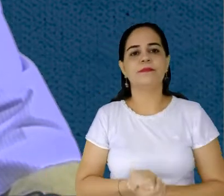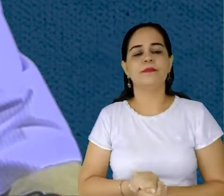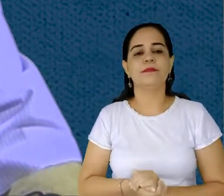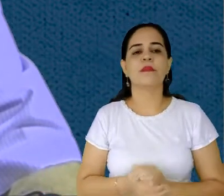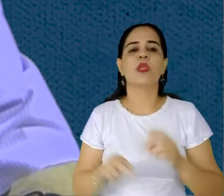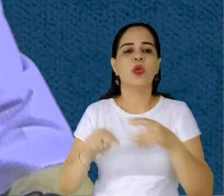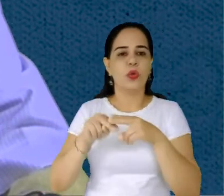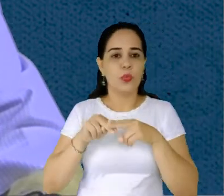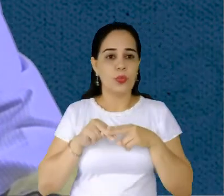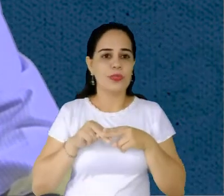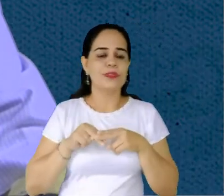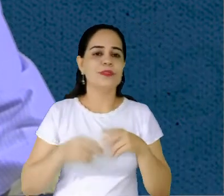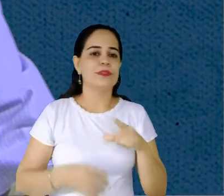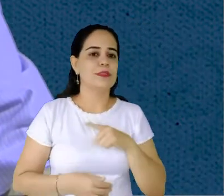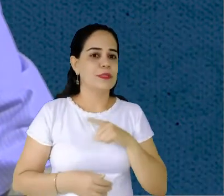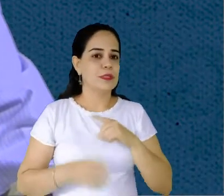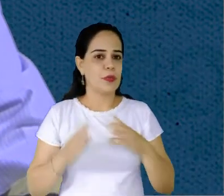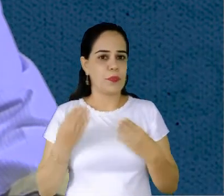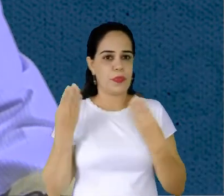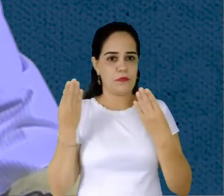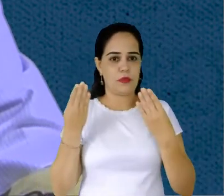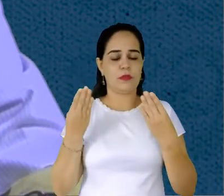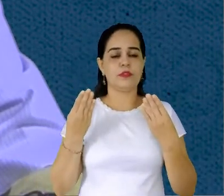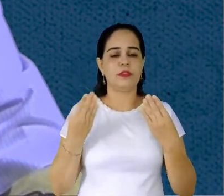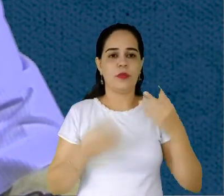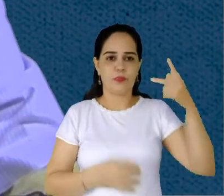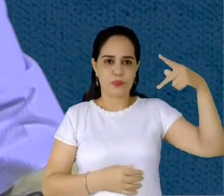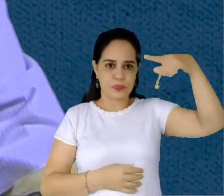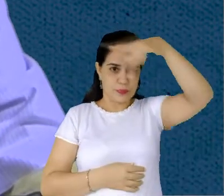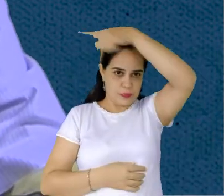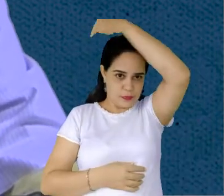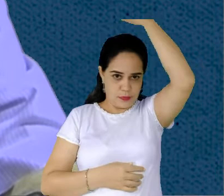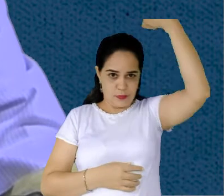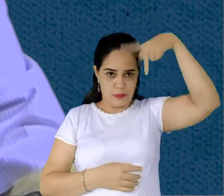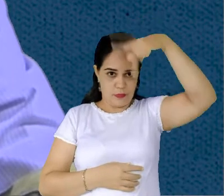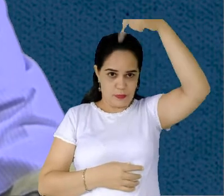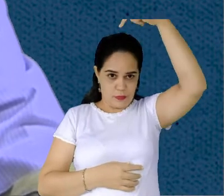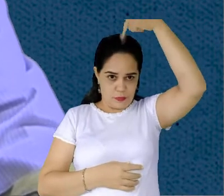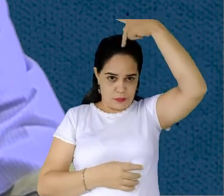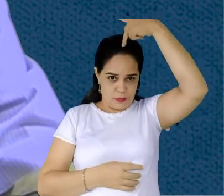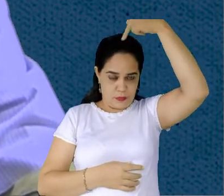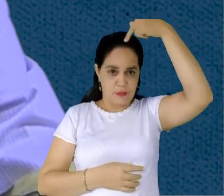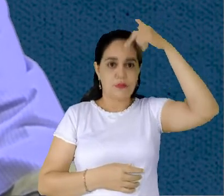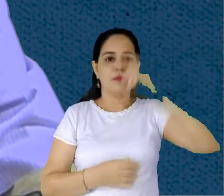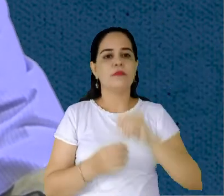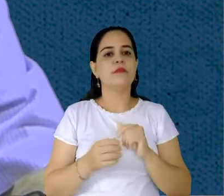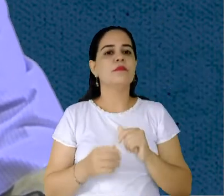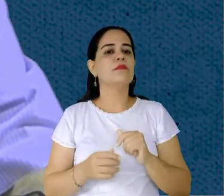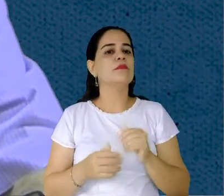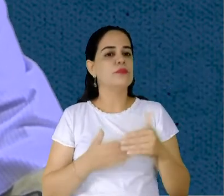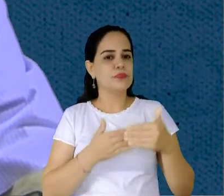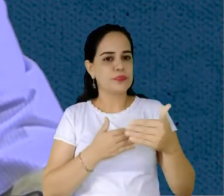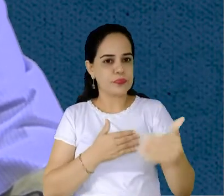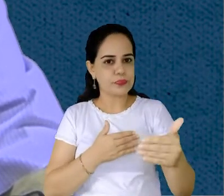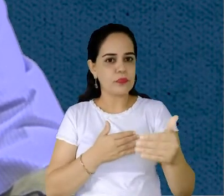deverá acontecer em poucas semanas. Por isso, é colocado pela igreja.